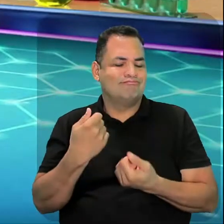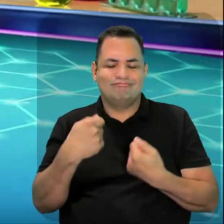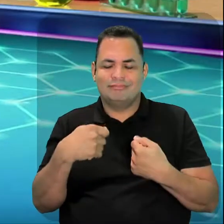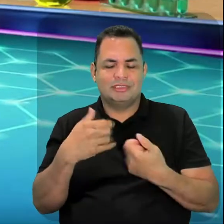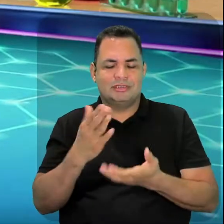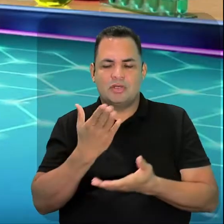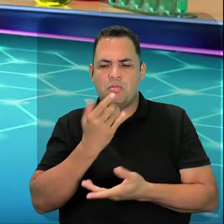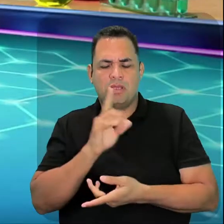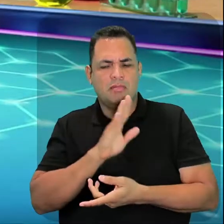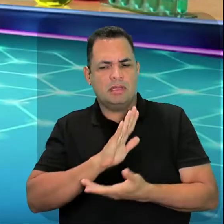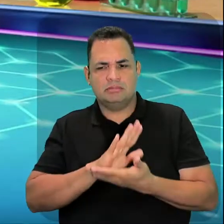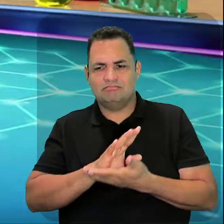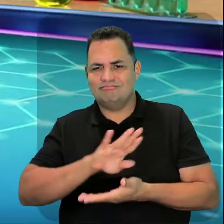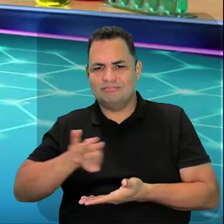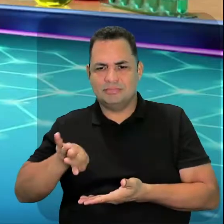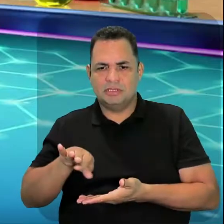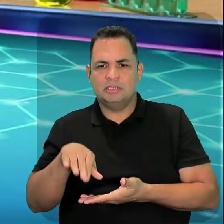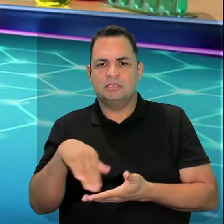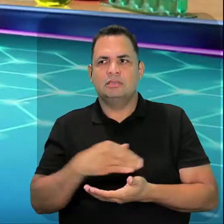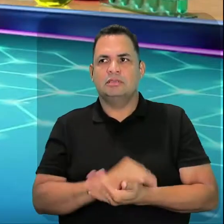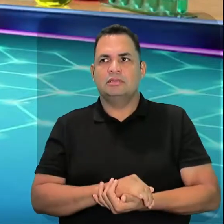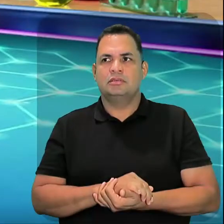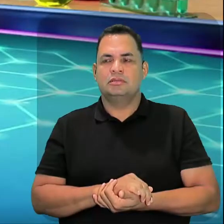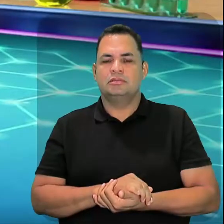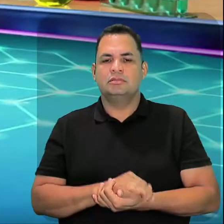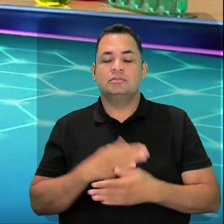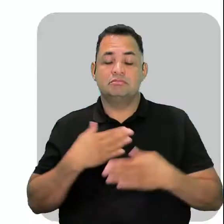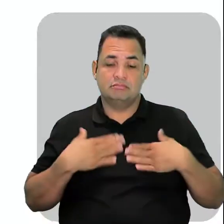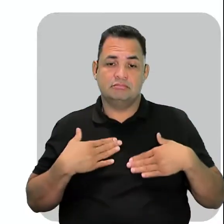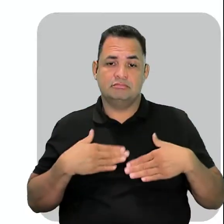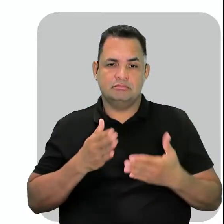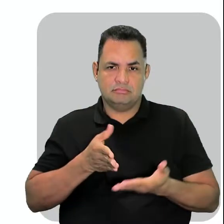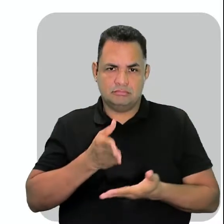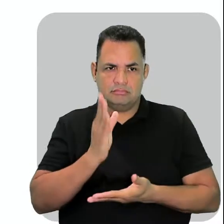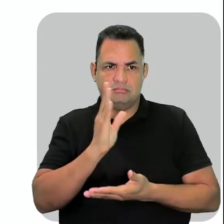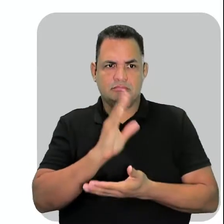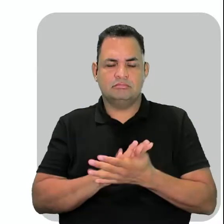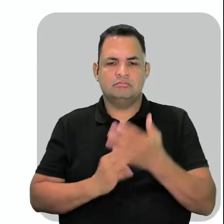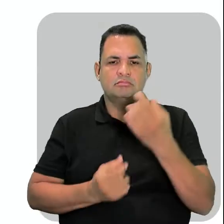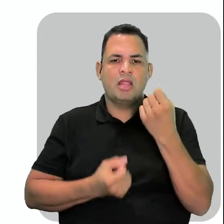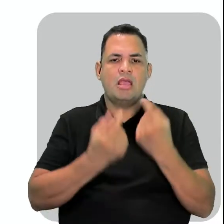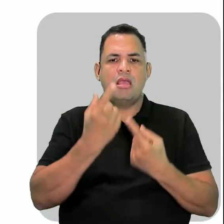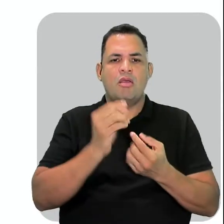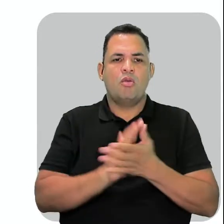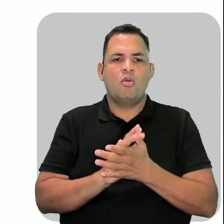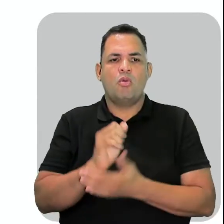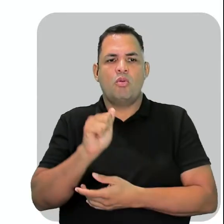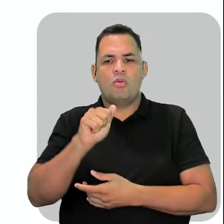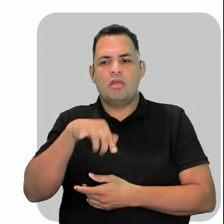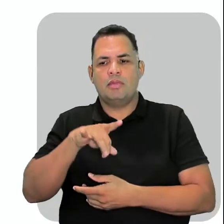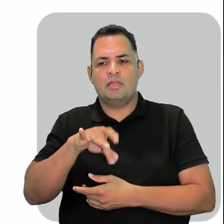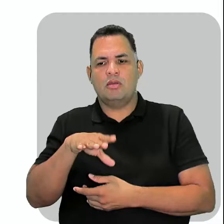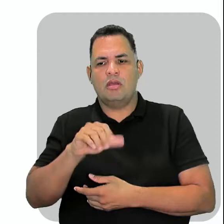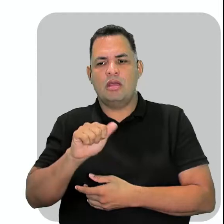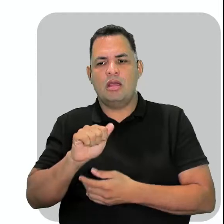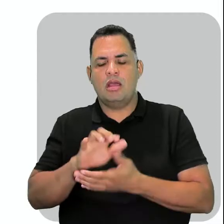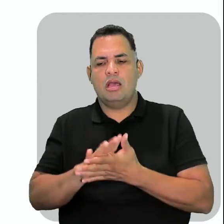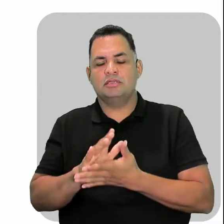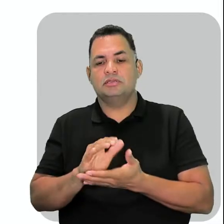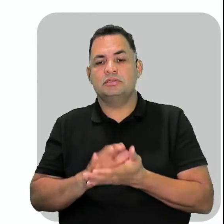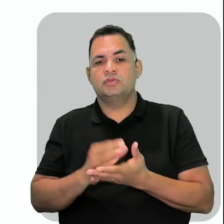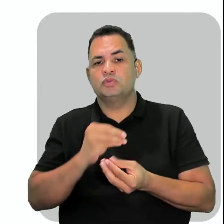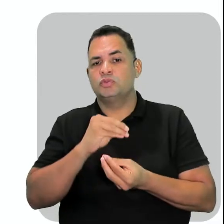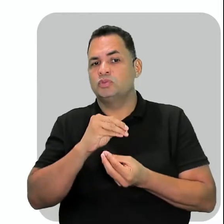mais alimento e você vai se sentir saciado. Tranquilo? Então vamos ver alguns aminoácidos e algumas funções que